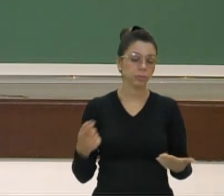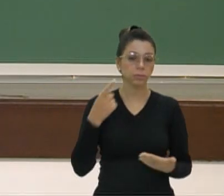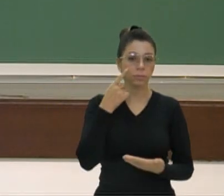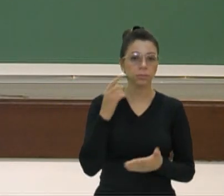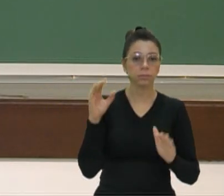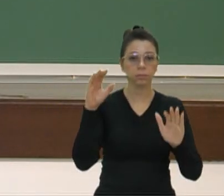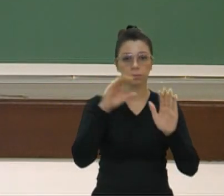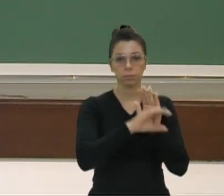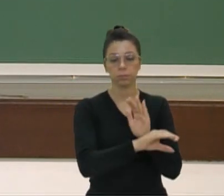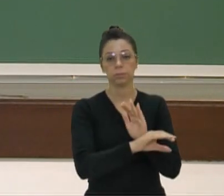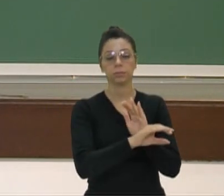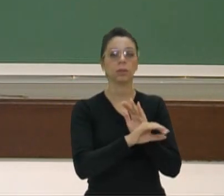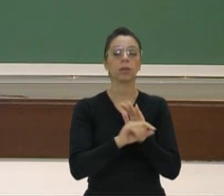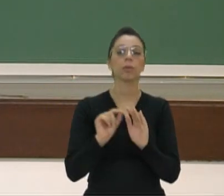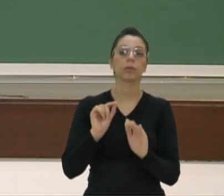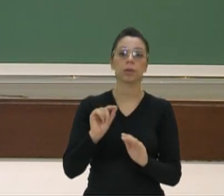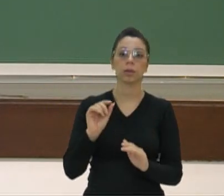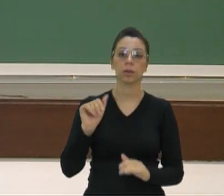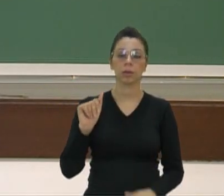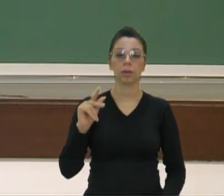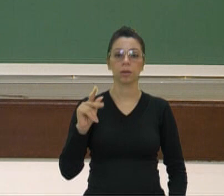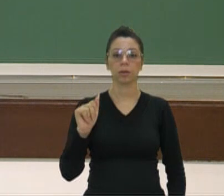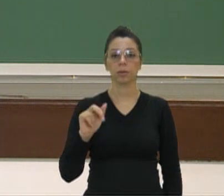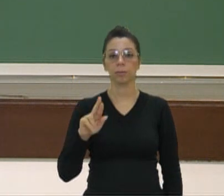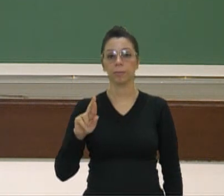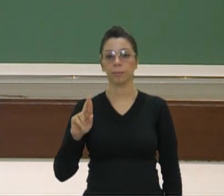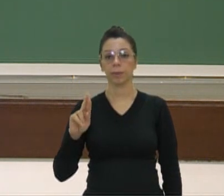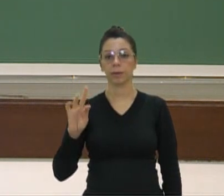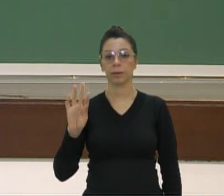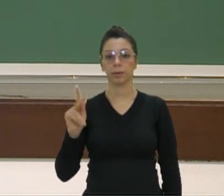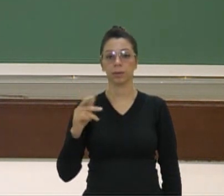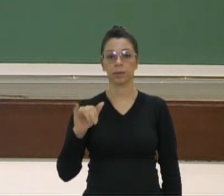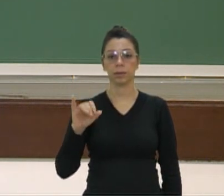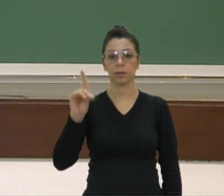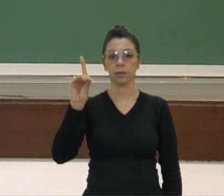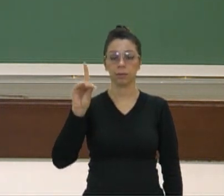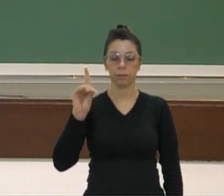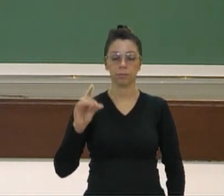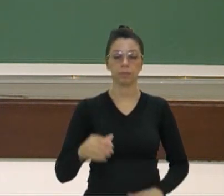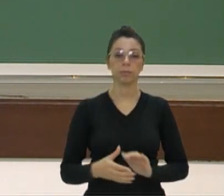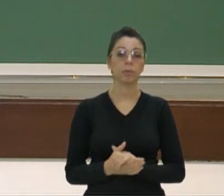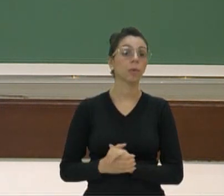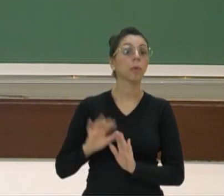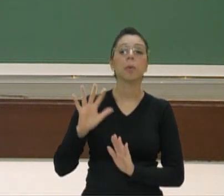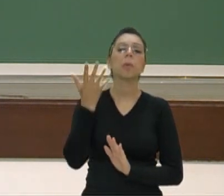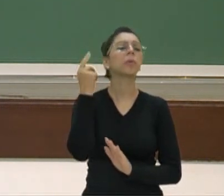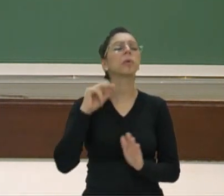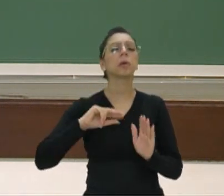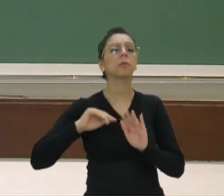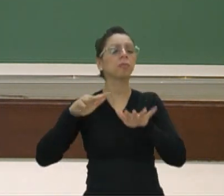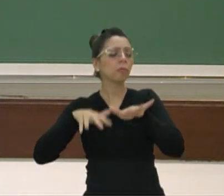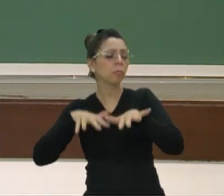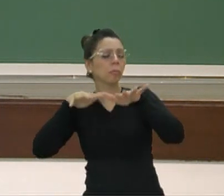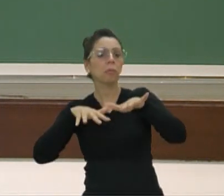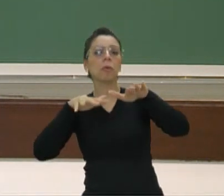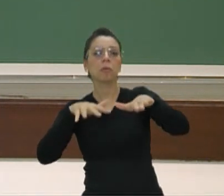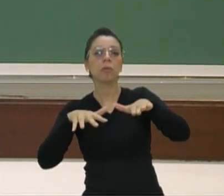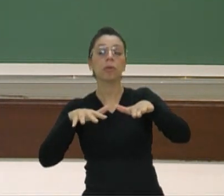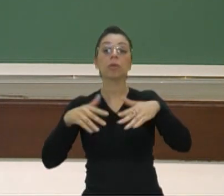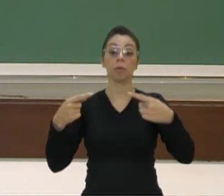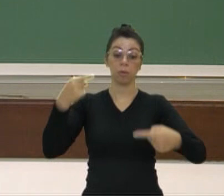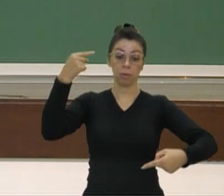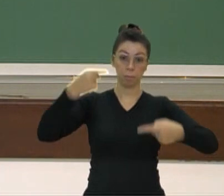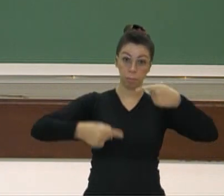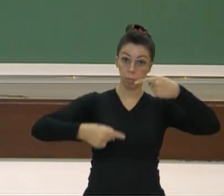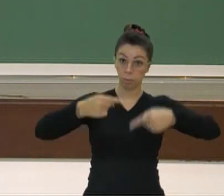Vamos conceituar então esse mecanismo um tanto quanto ruim que aconteceu na África do Sul. O que foi esse movimento? Foi então uma política